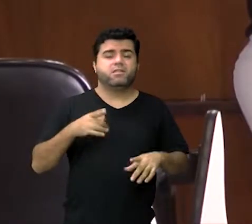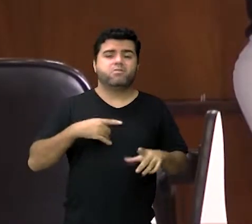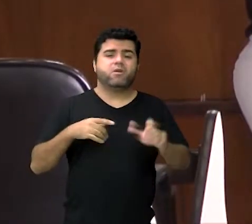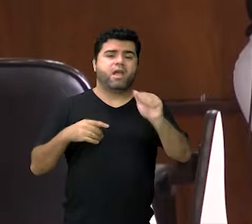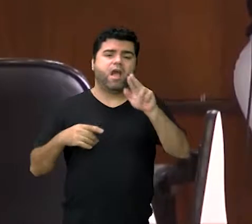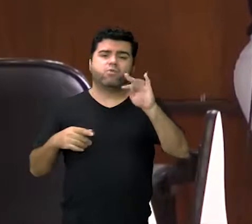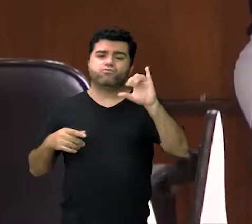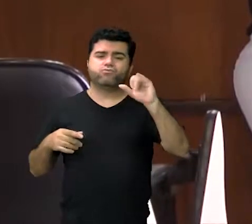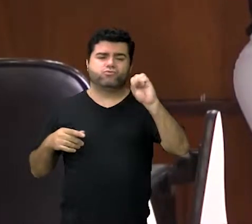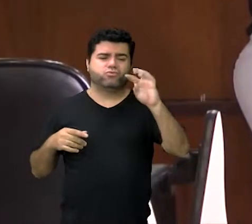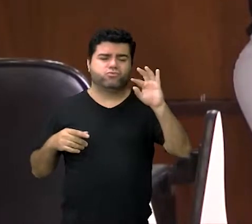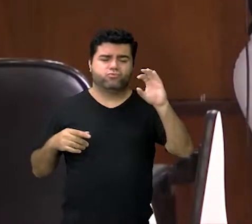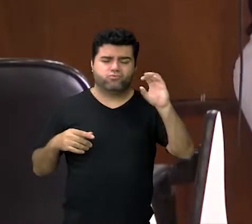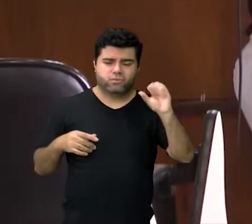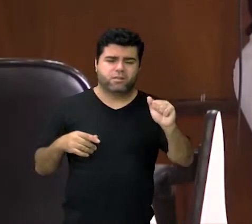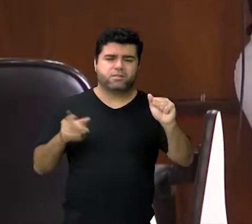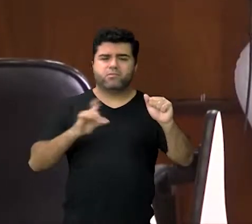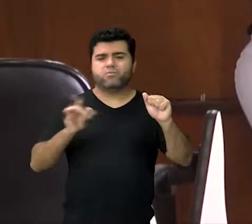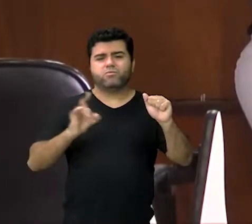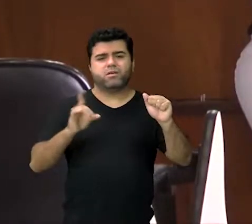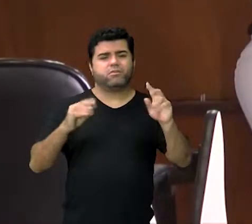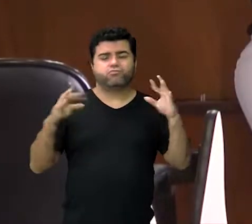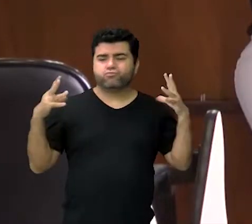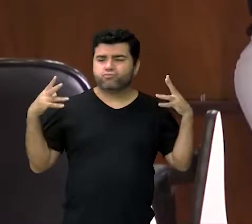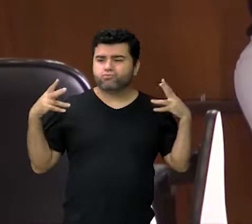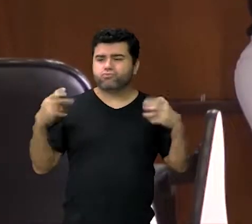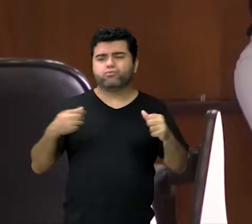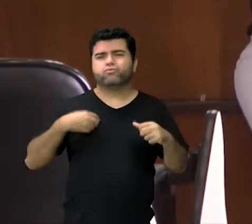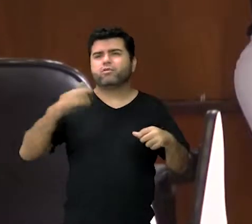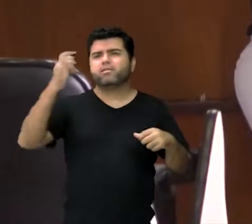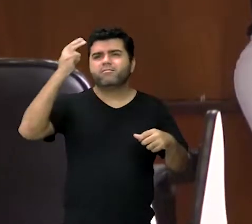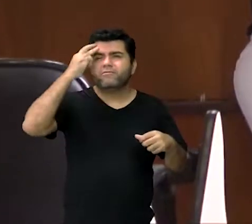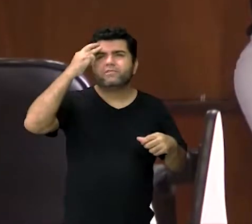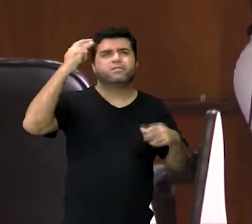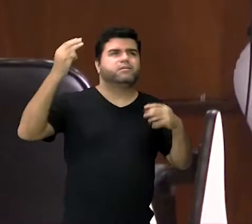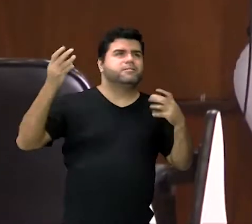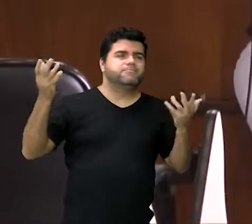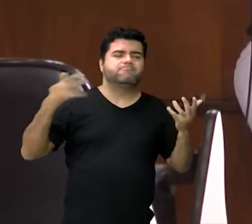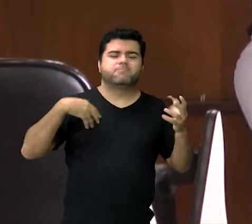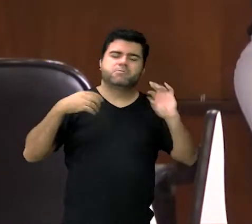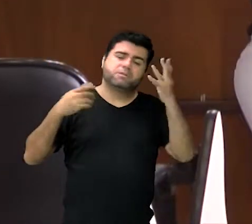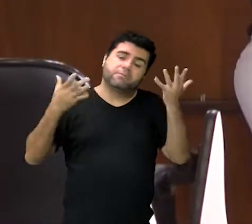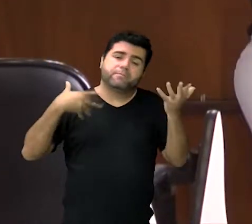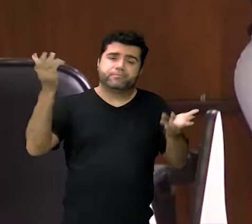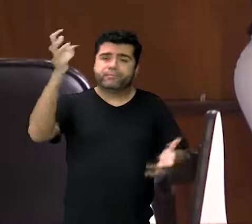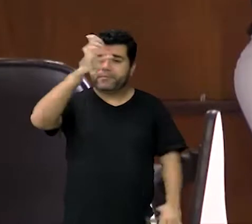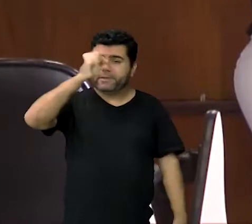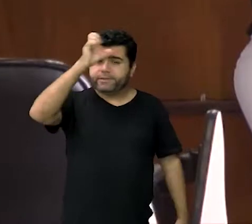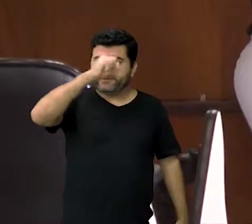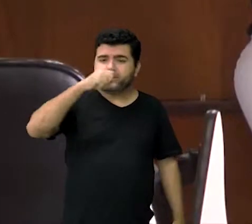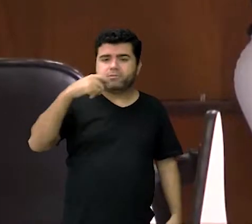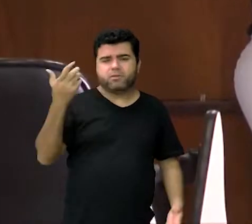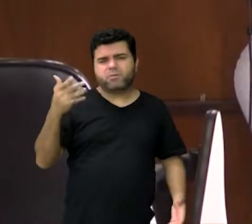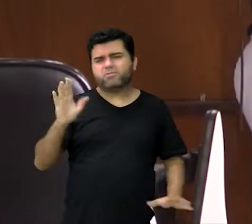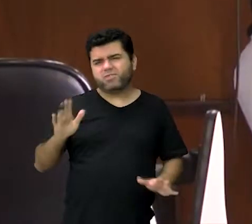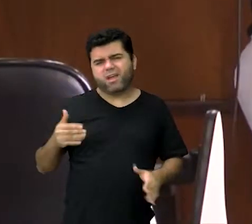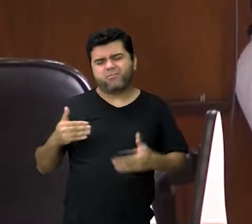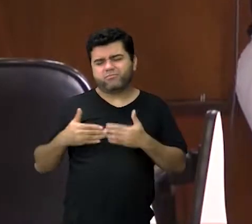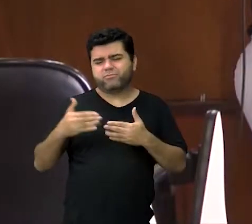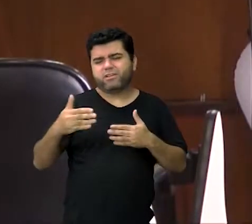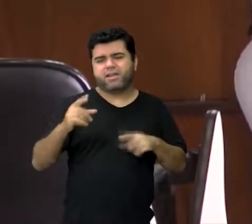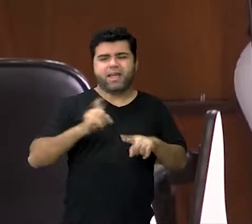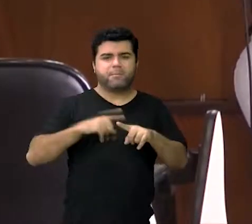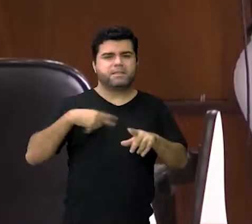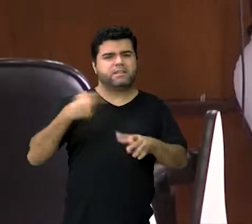com deficiência intelectual e tudo mais, né? Deve acontecer bastante. É um aprendizado. Então, é isso. Eu já estou numa fase que não falar, mas a gente